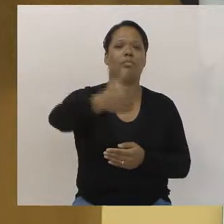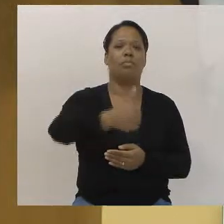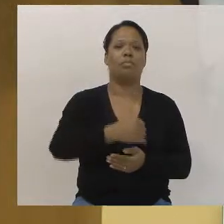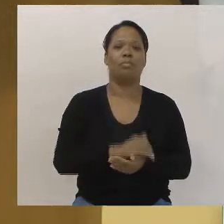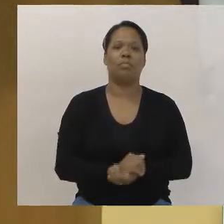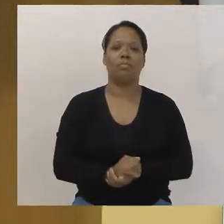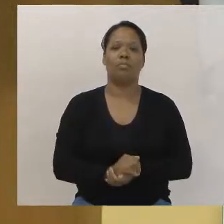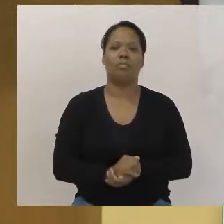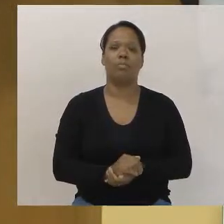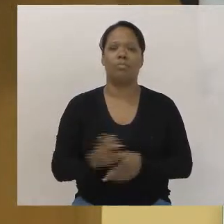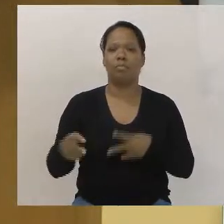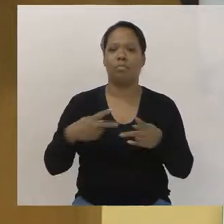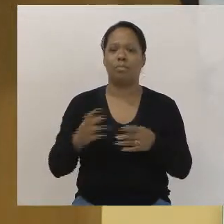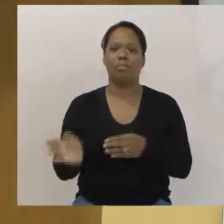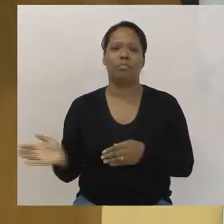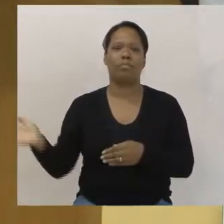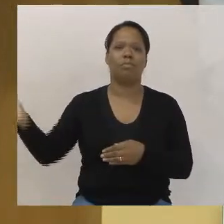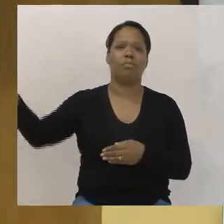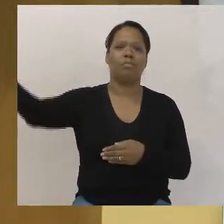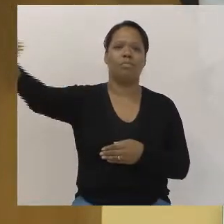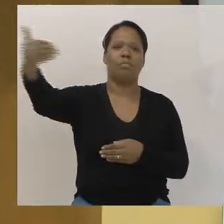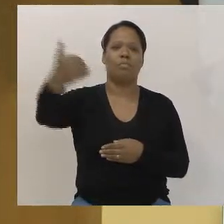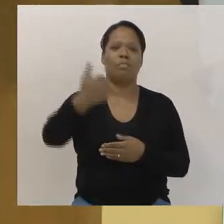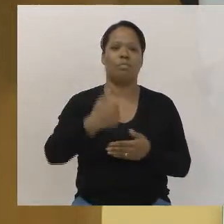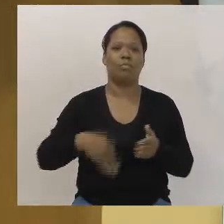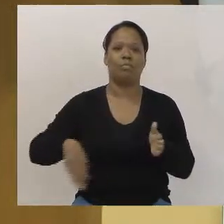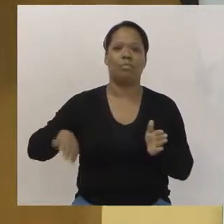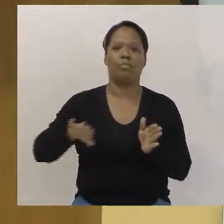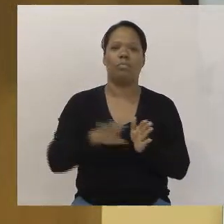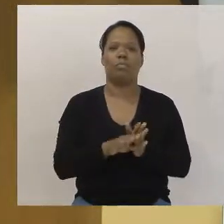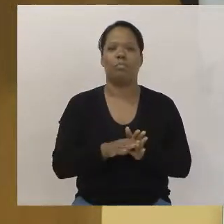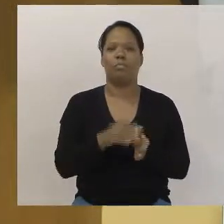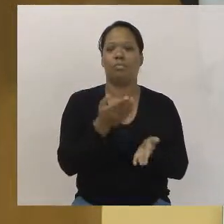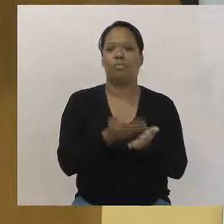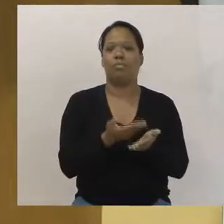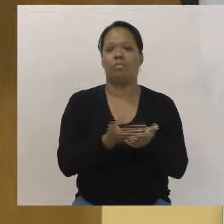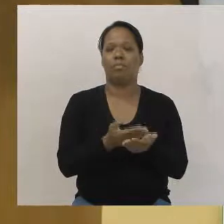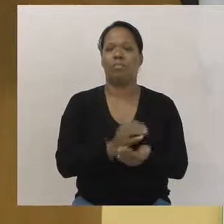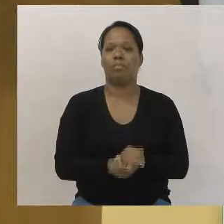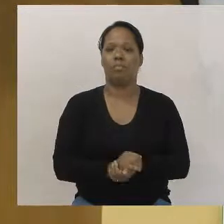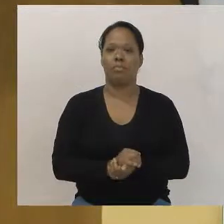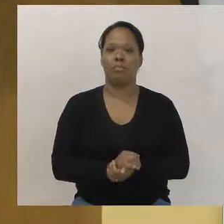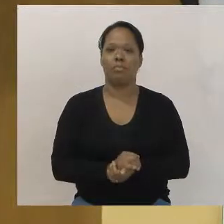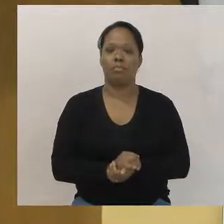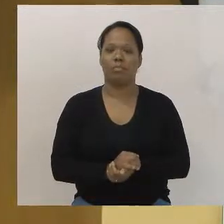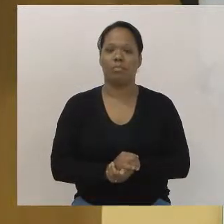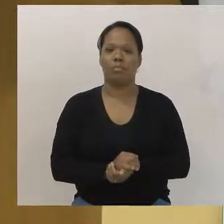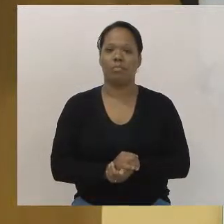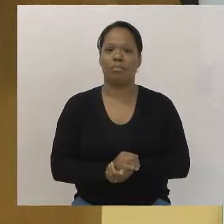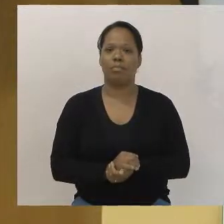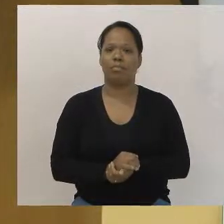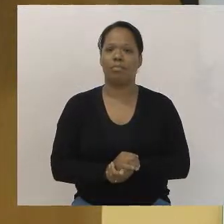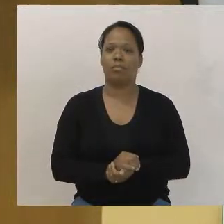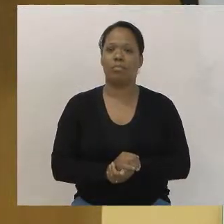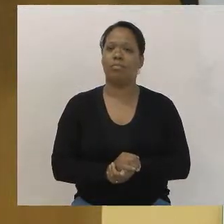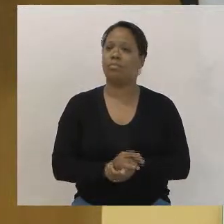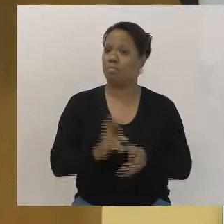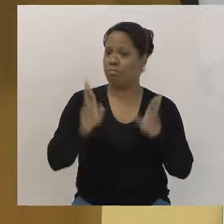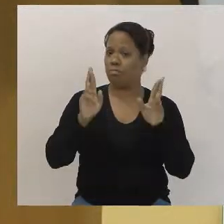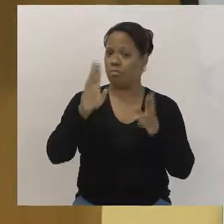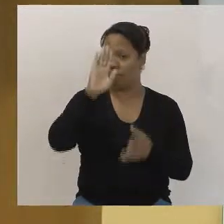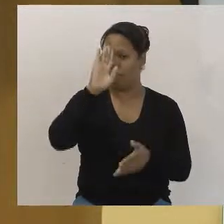que são josé dos campos a chegar a cnipe para estudar n o confiante